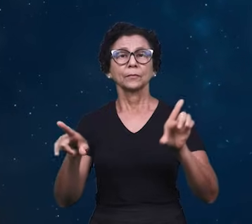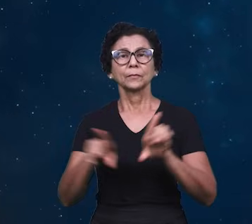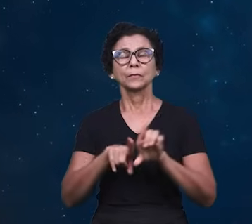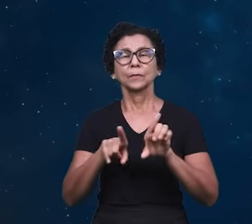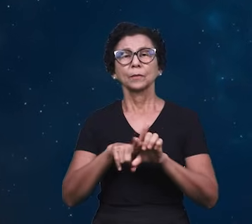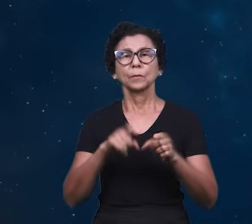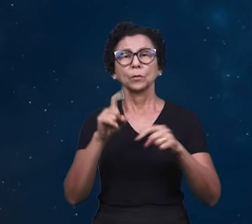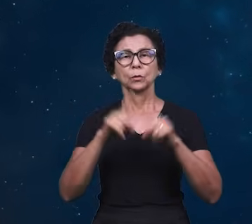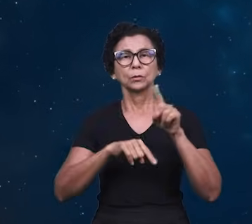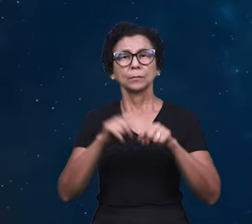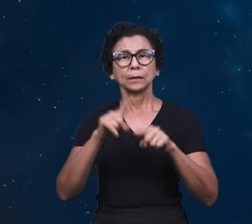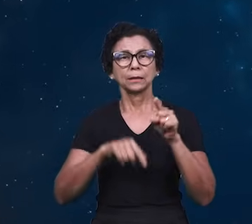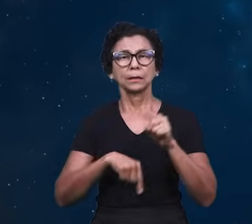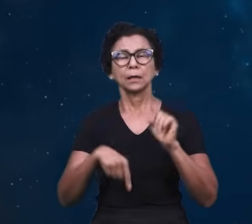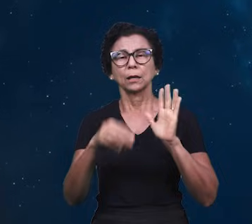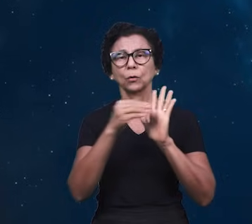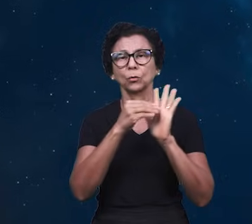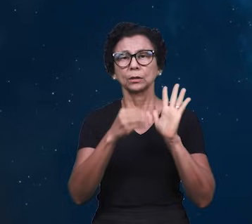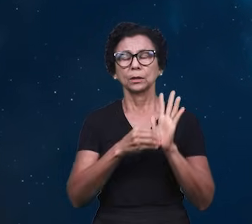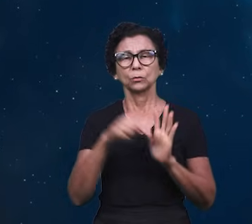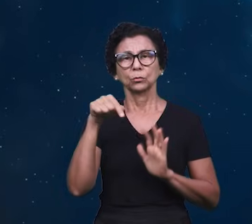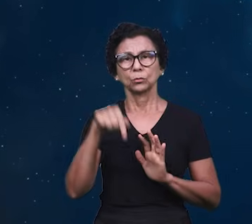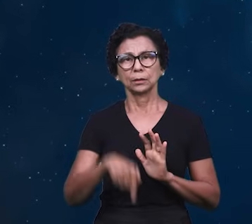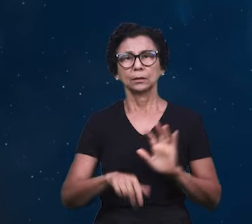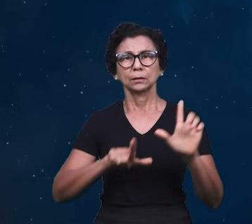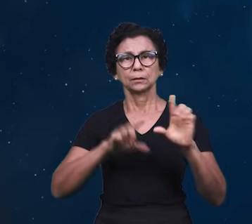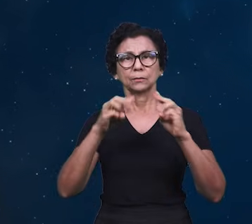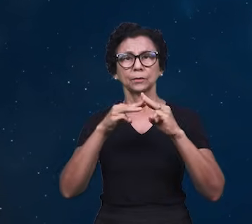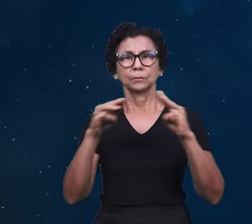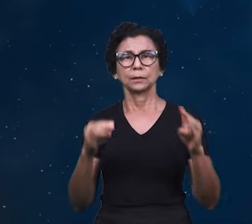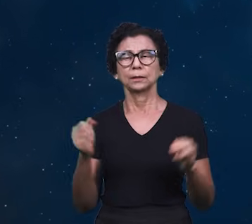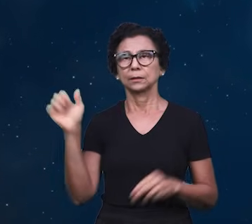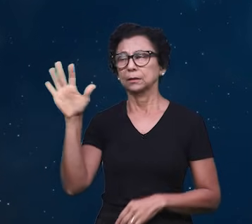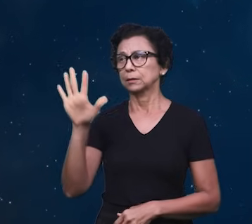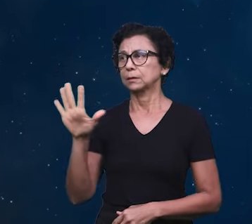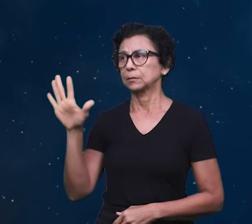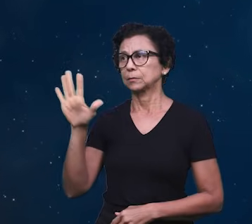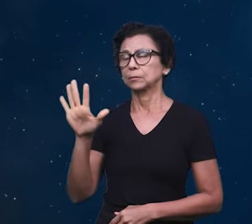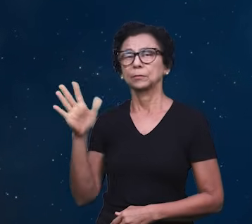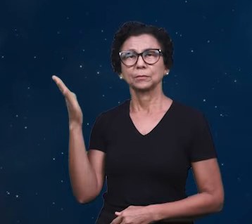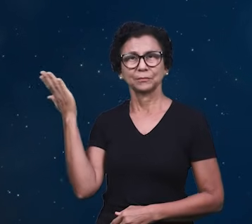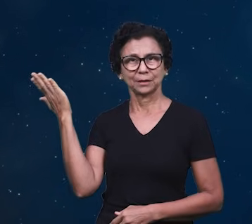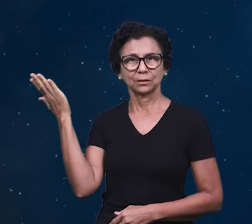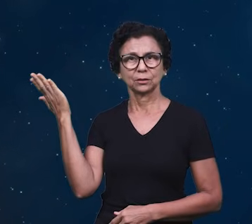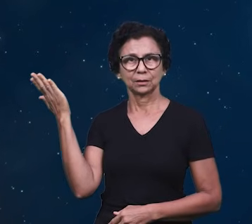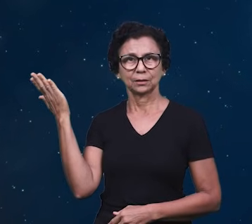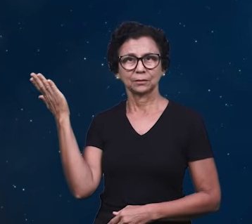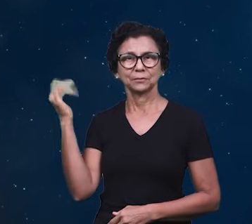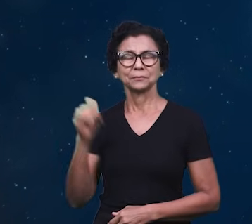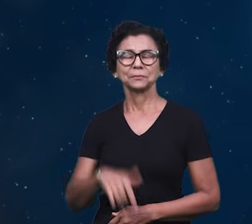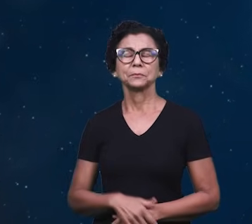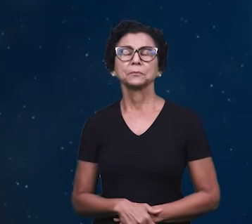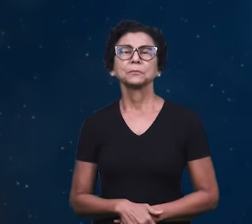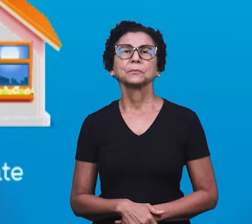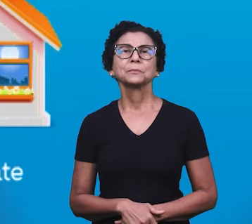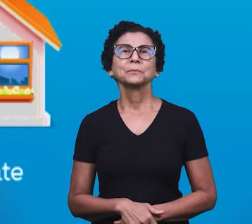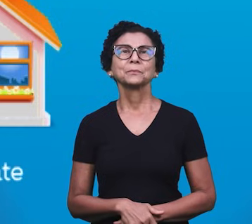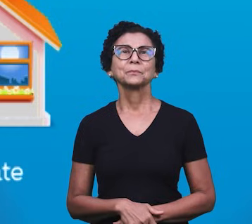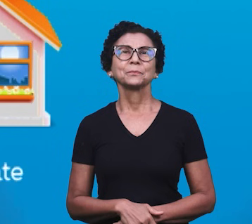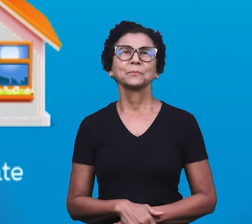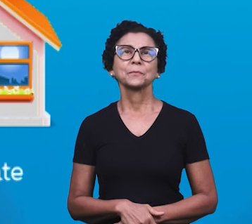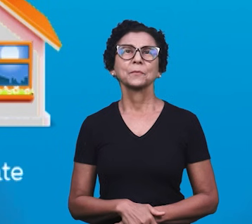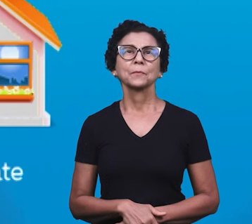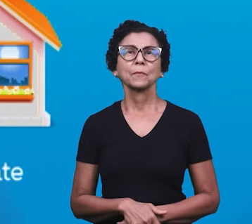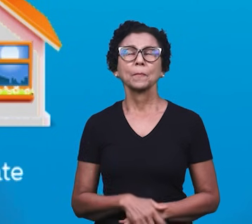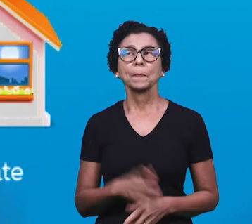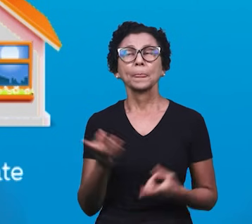sede da TV Manaim. Tem essa figura que está aqui aí sendo projetada para os irmãos. Então